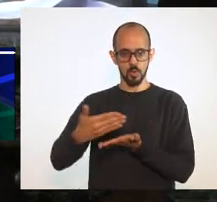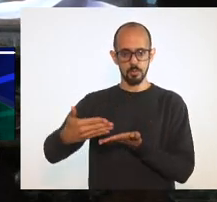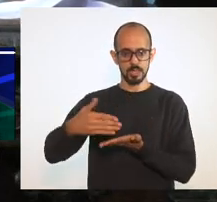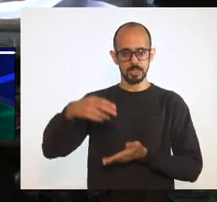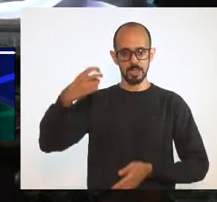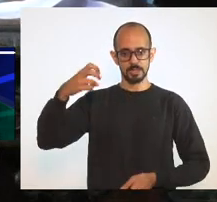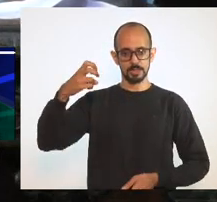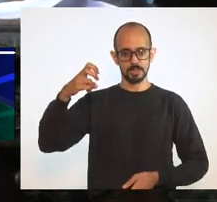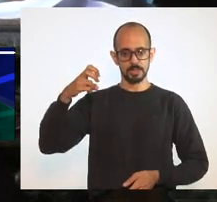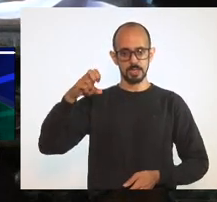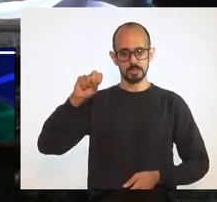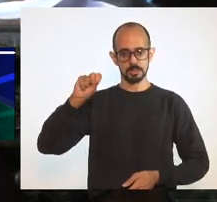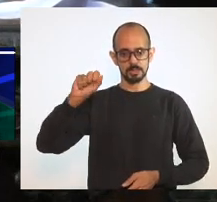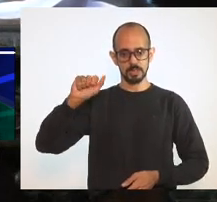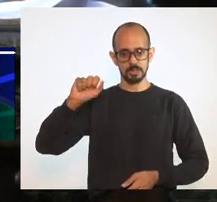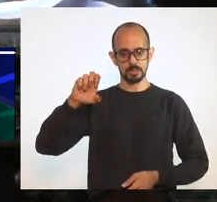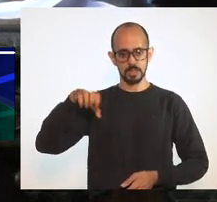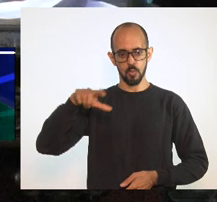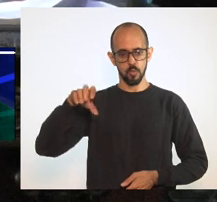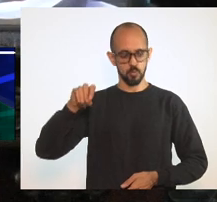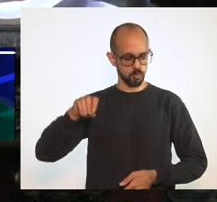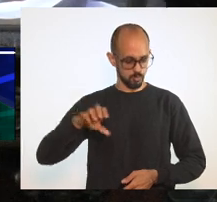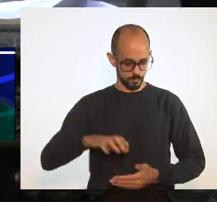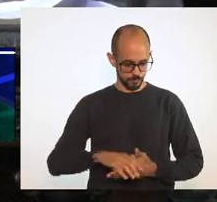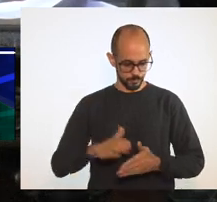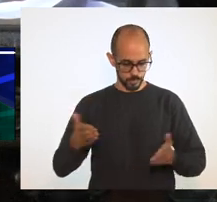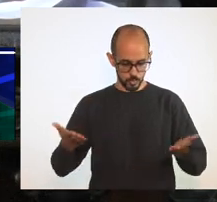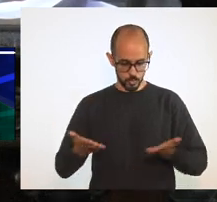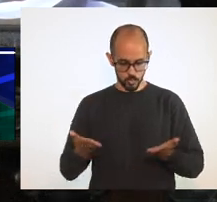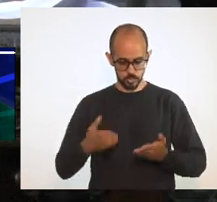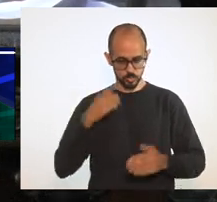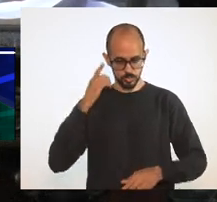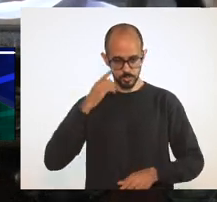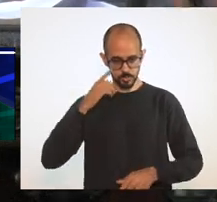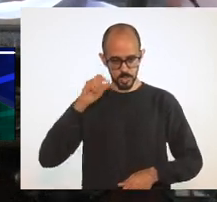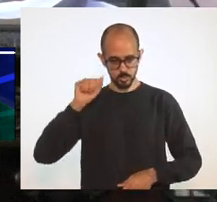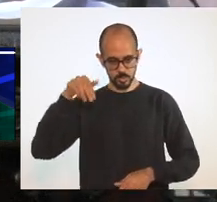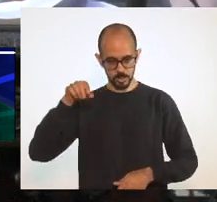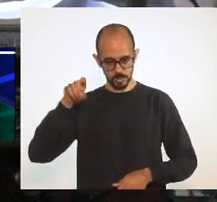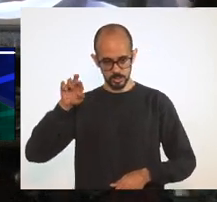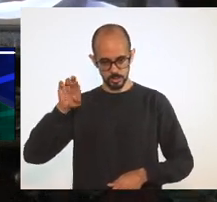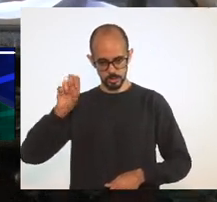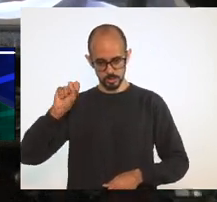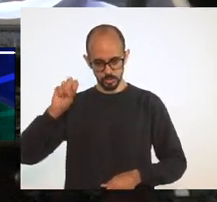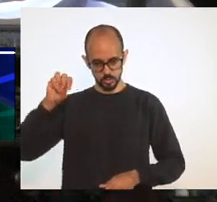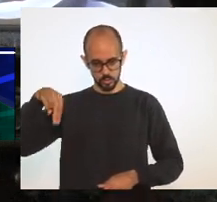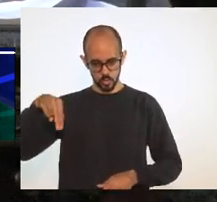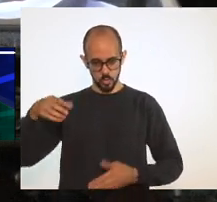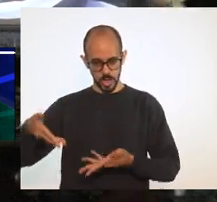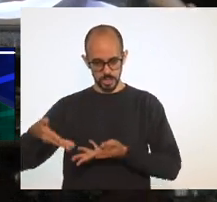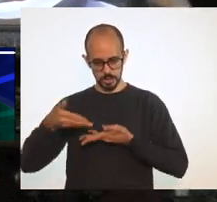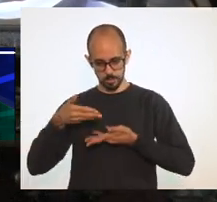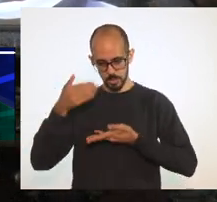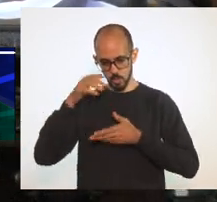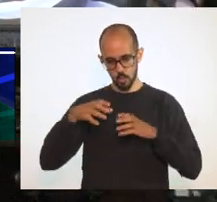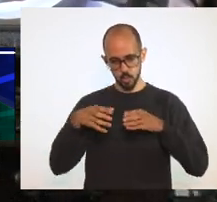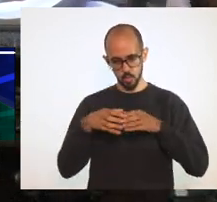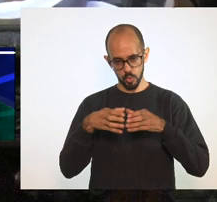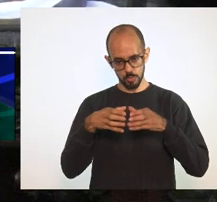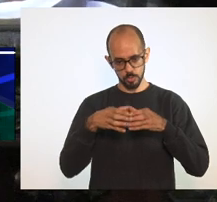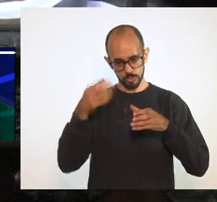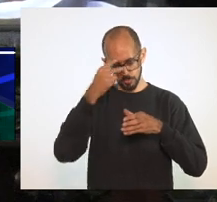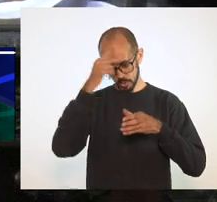sessão. O deputado Anderson hoje recebeu aqui um grupo de pessoas que estavam à frente do Palácio. Queria que Vossa